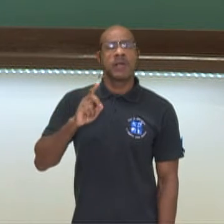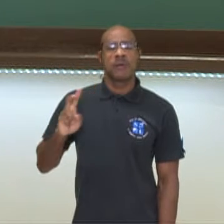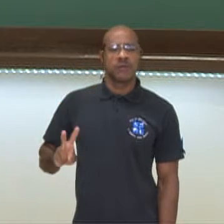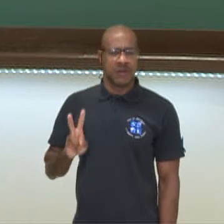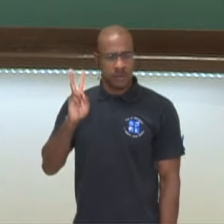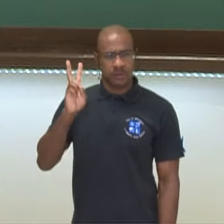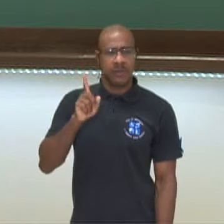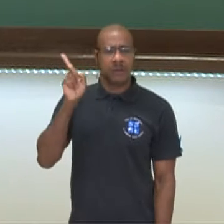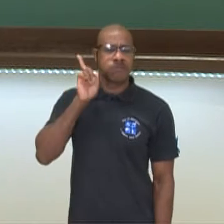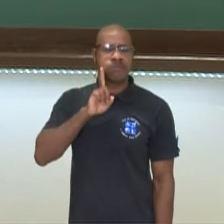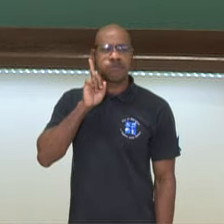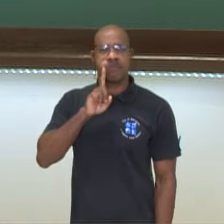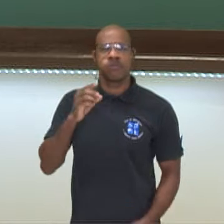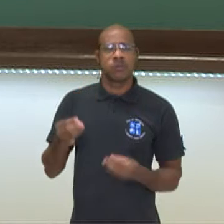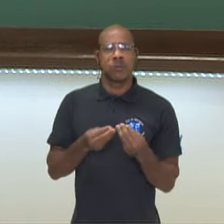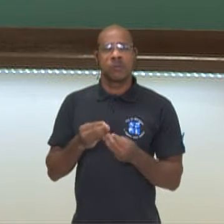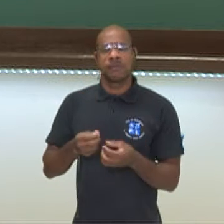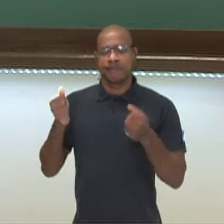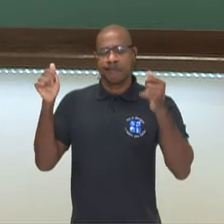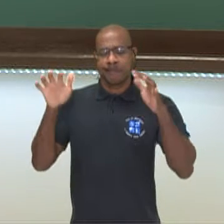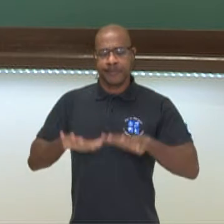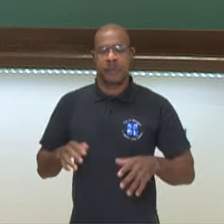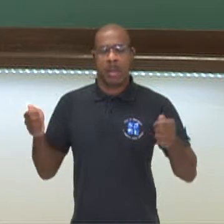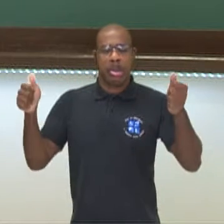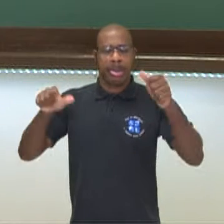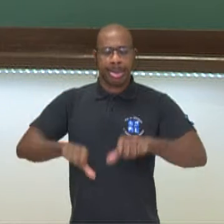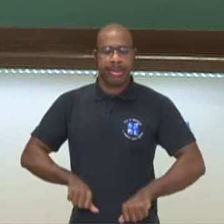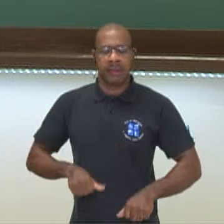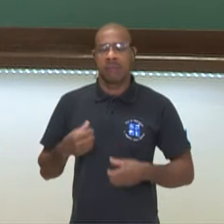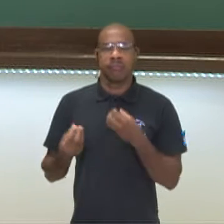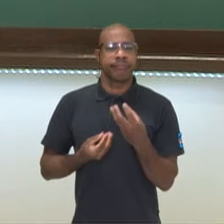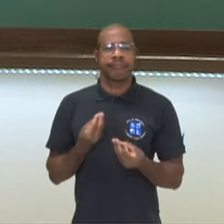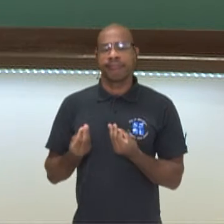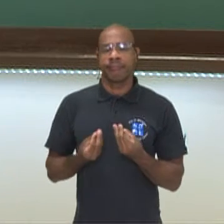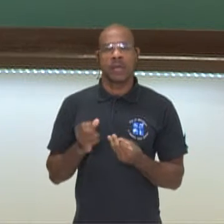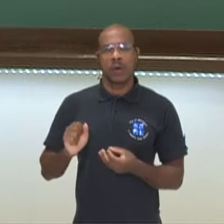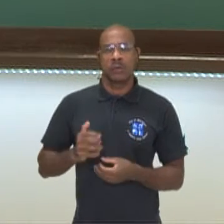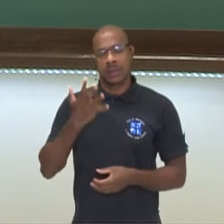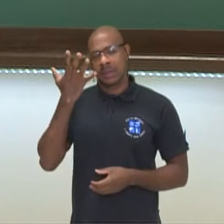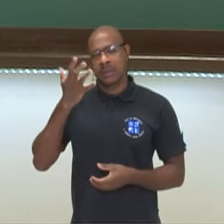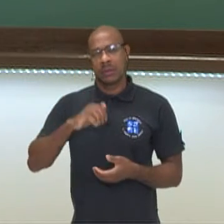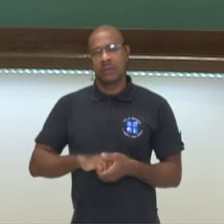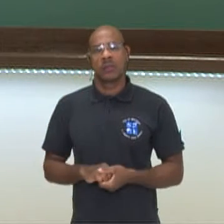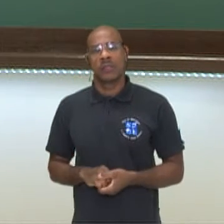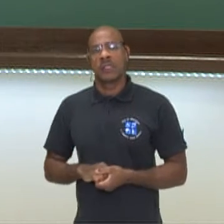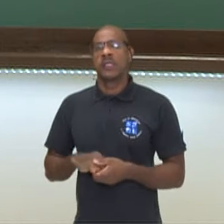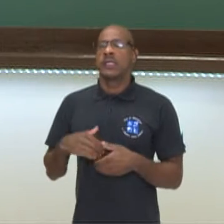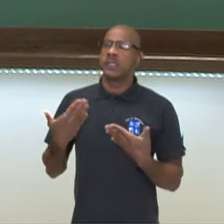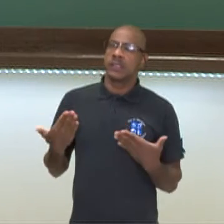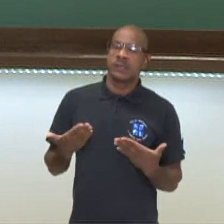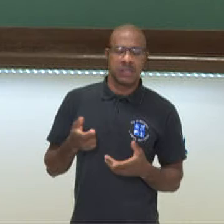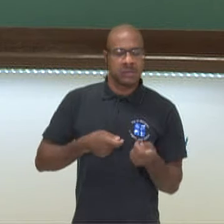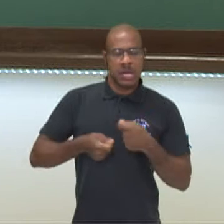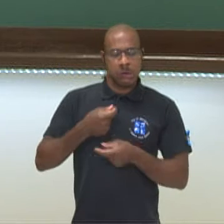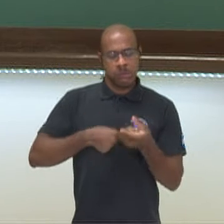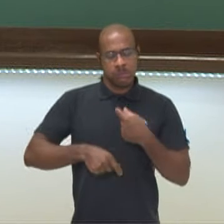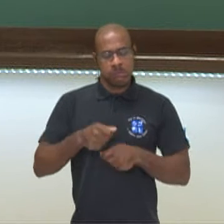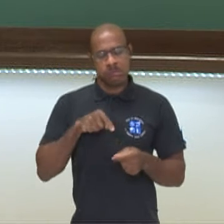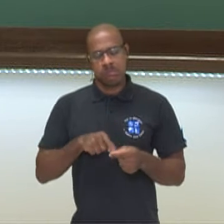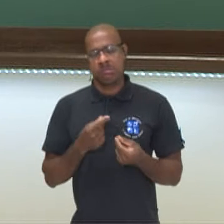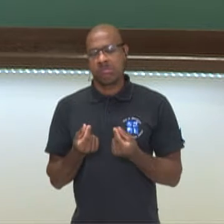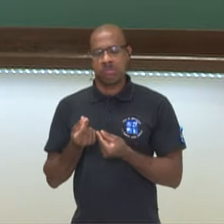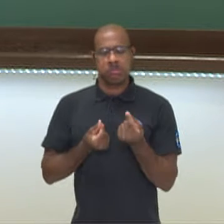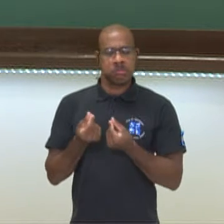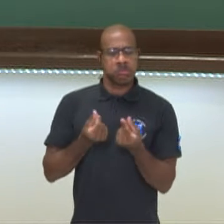em decorrência, né, da questão aí monetária, da questão aí que ela é plural quando se fala em economia. Houve também,